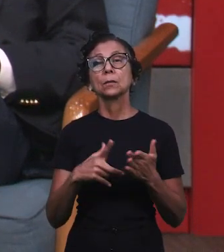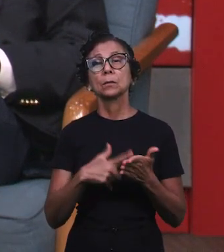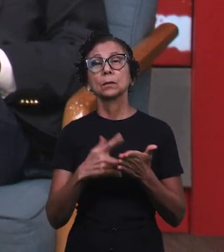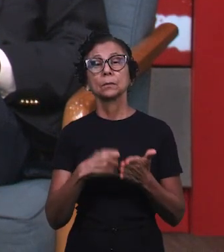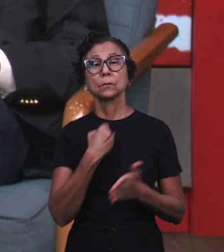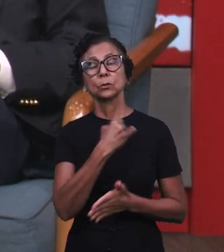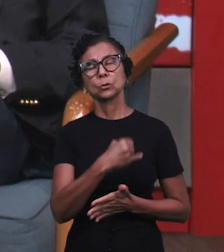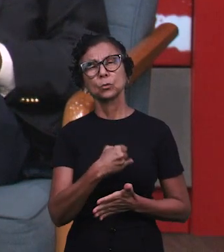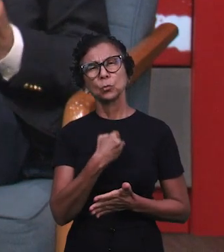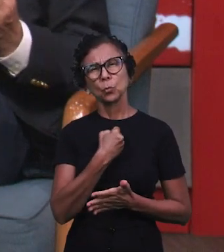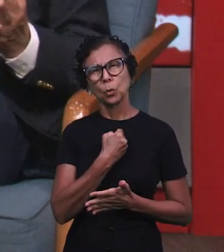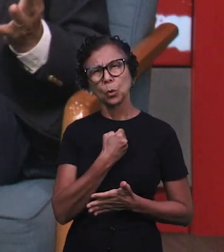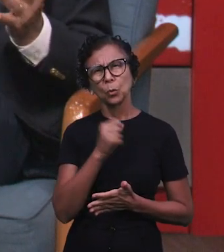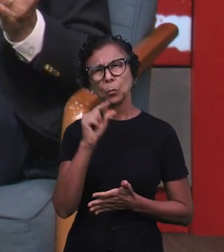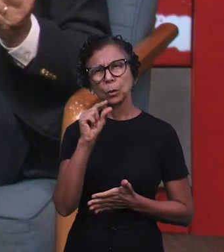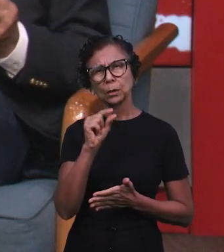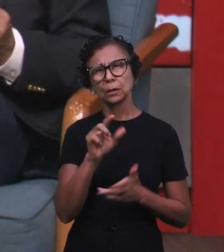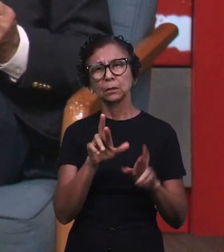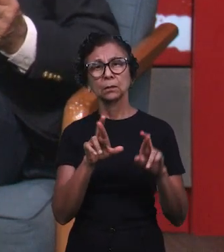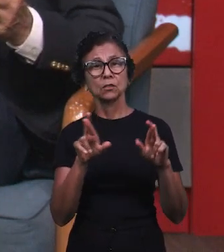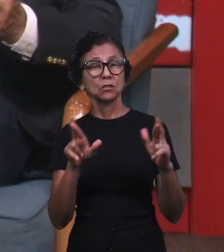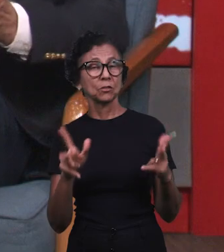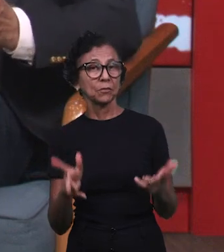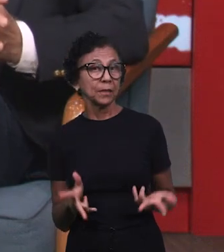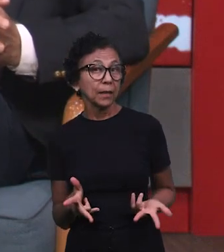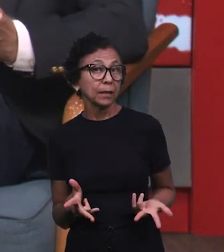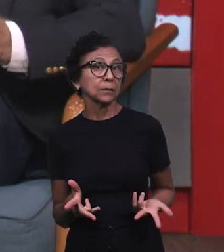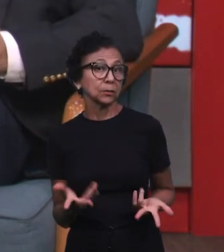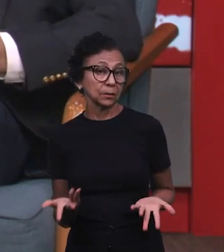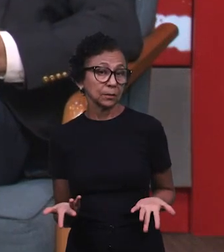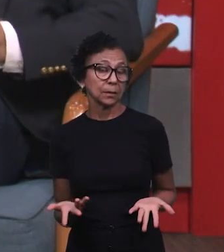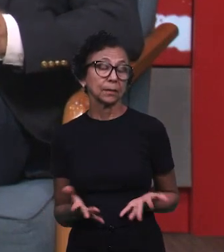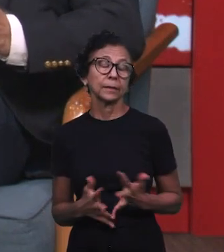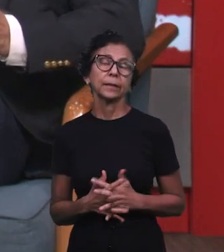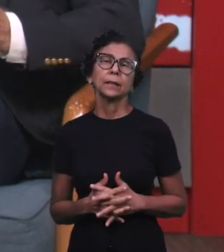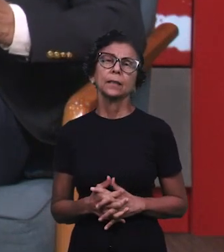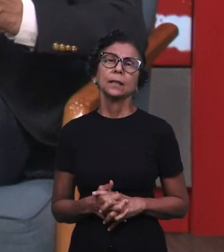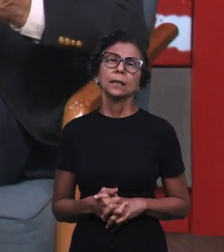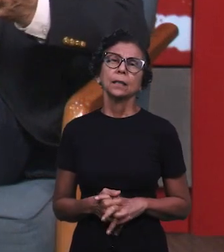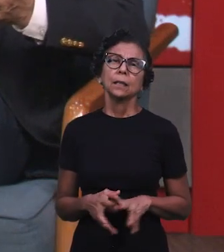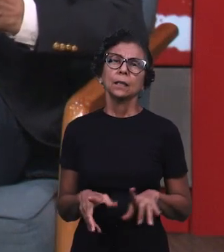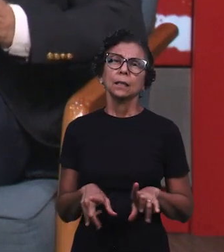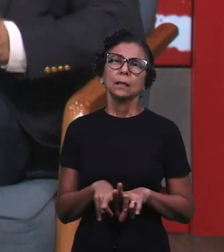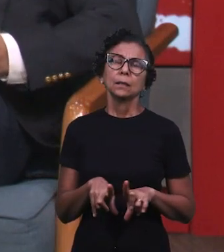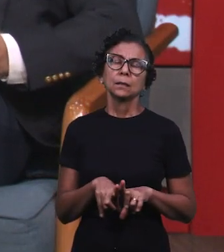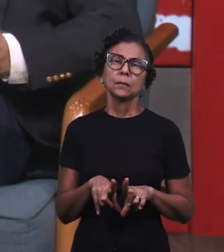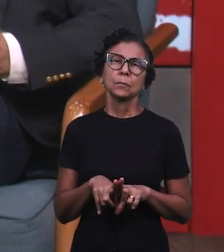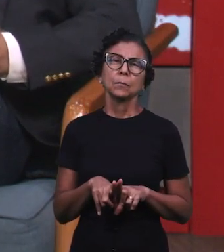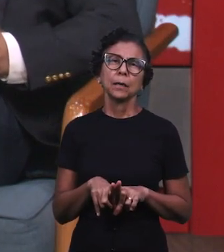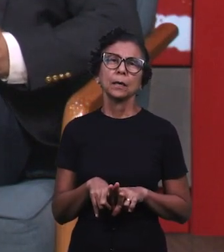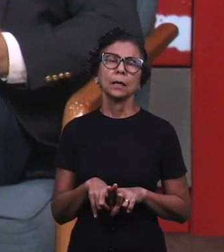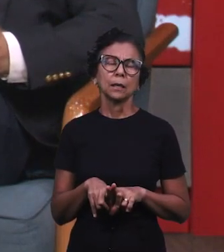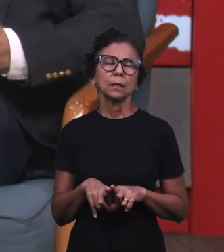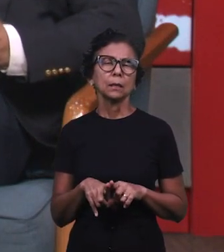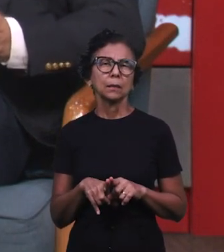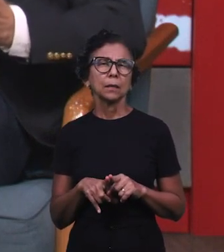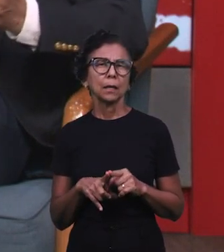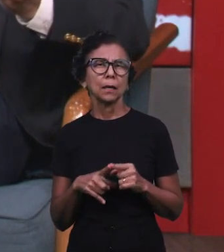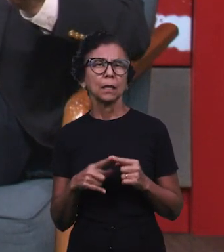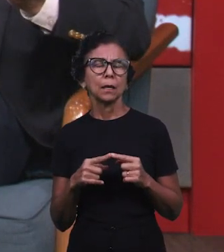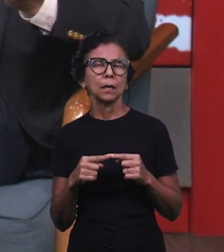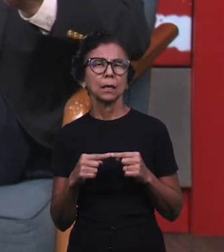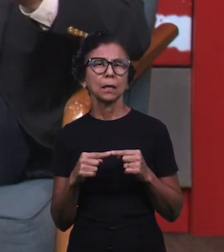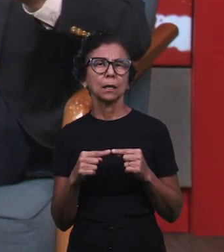pouquinho diferente. Claro, isso tem muito a ver até com a maneira como eles foram dirigidos.